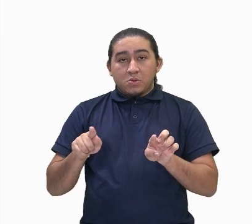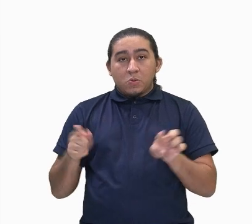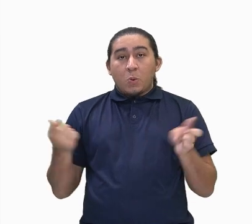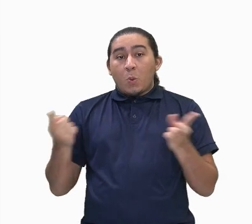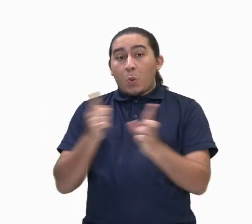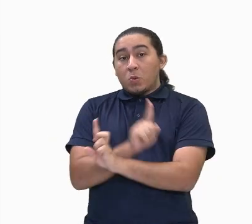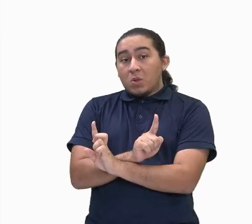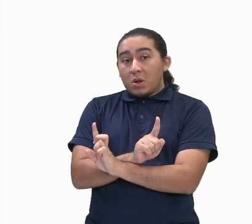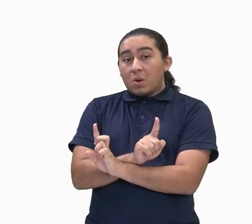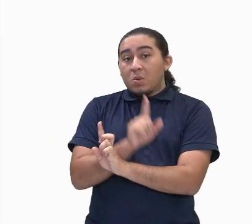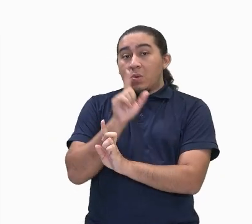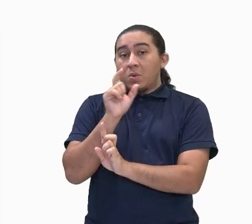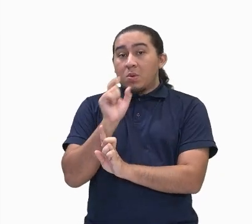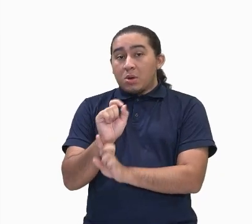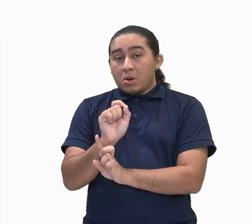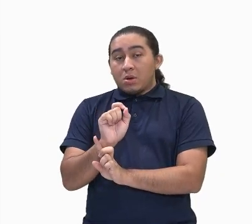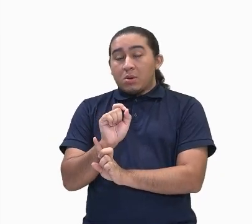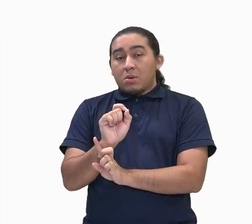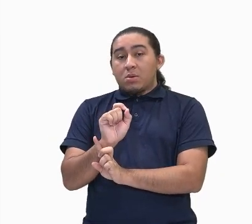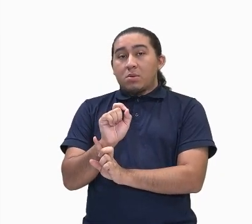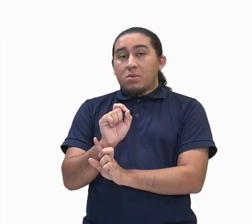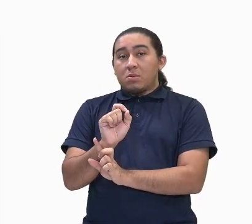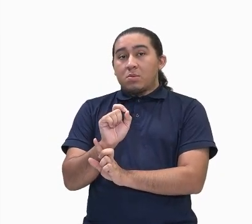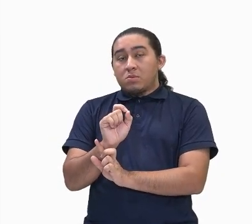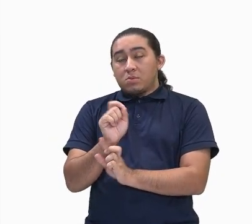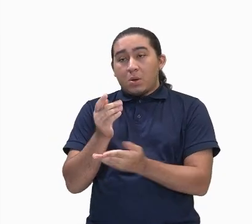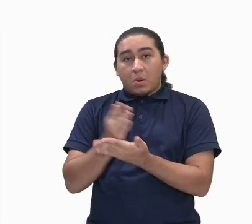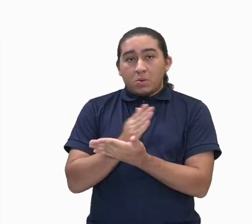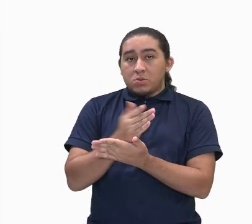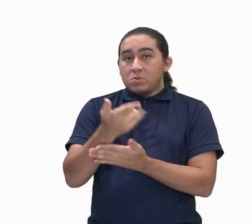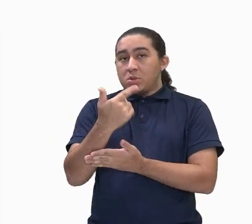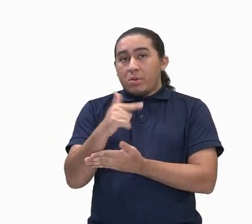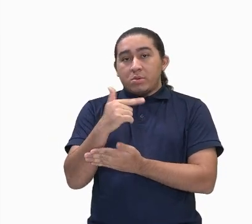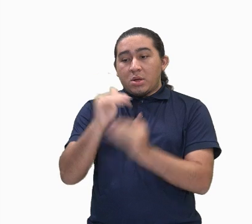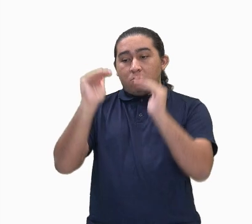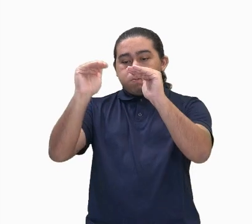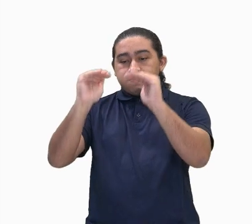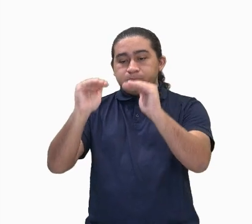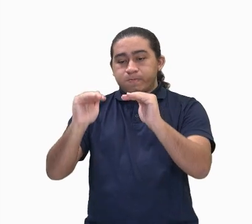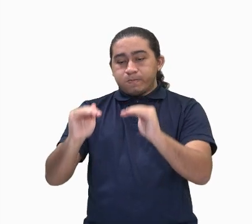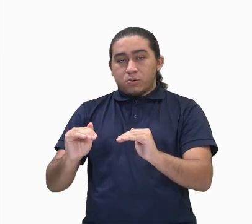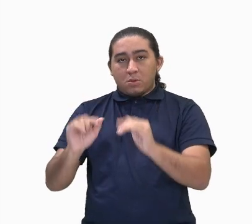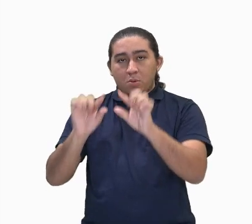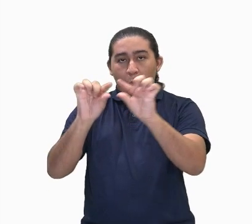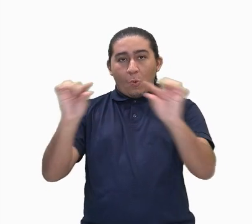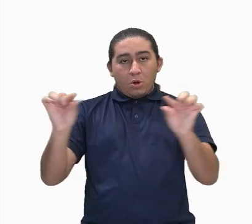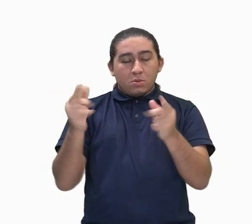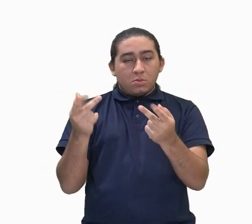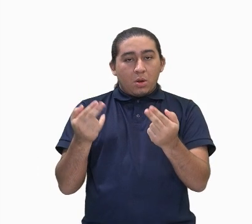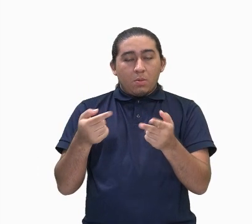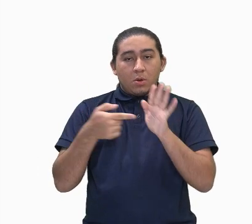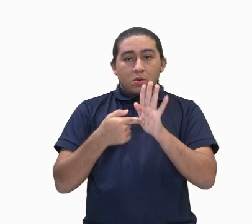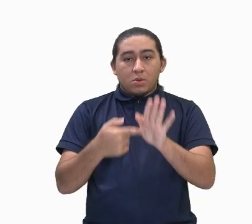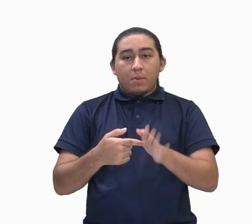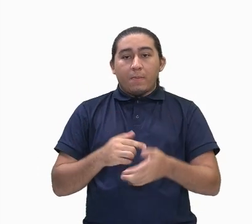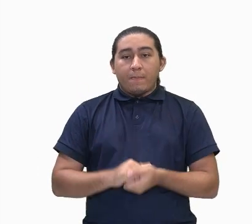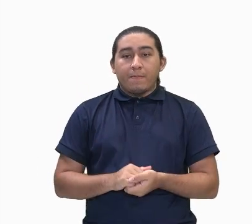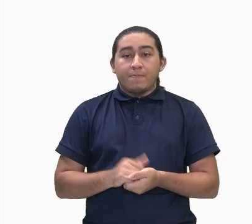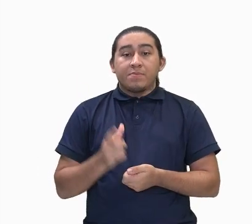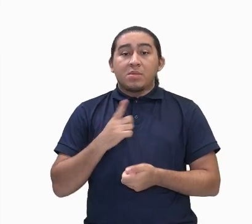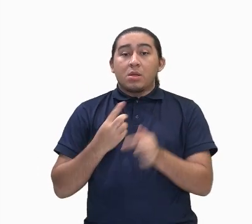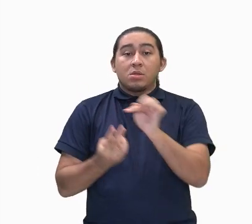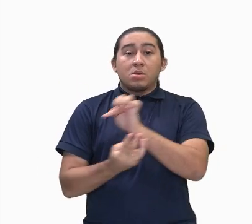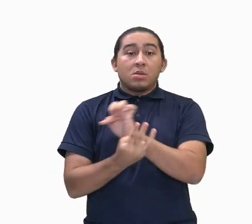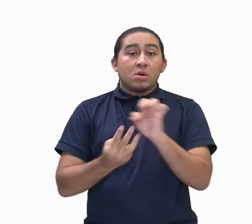delas, raramente são encontradas em camadas. E aí na outra imagem a gente pode observar que existem 3 tipos